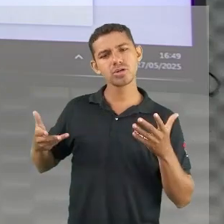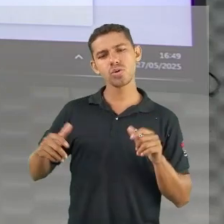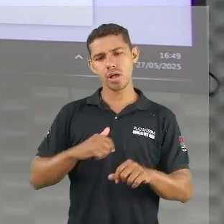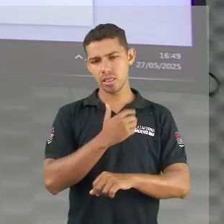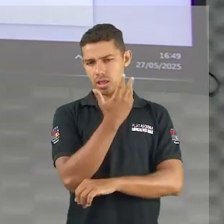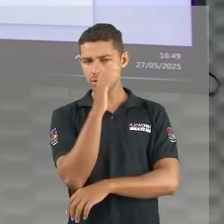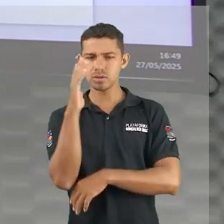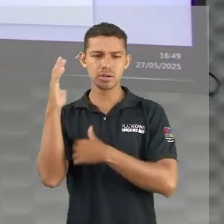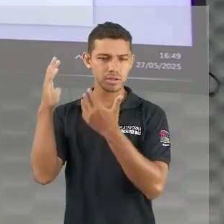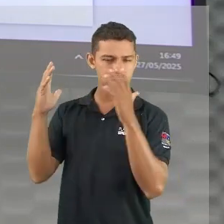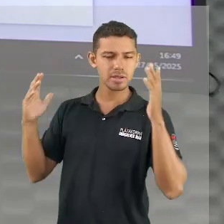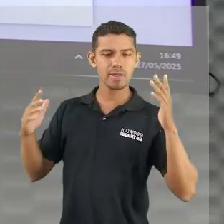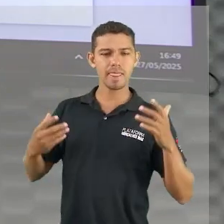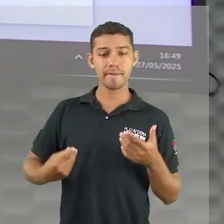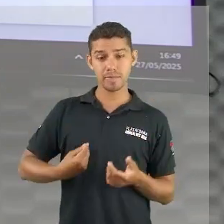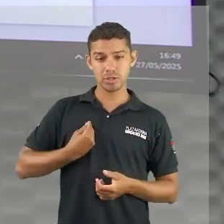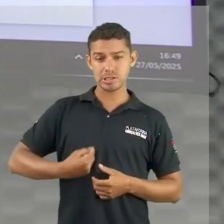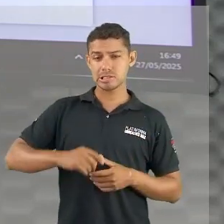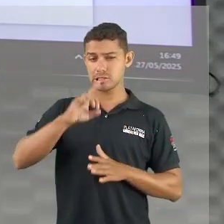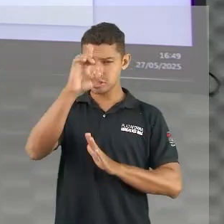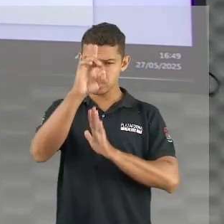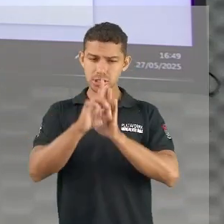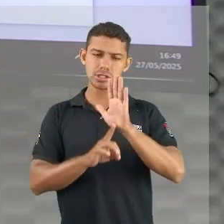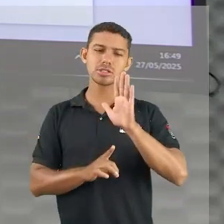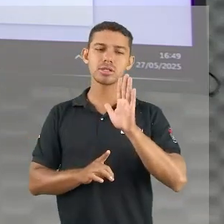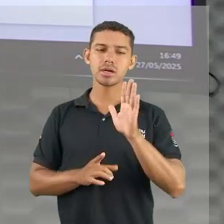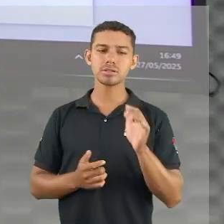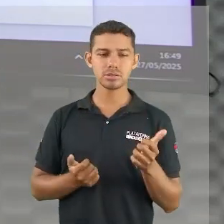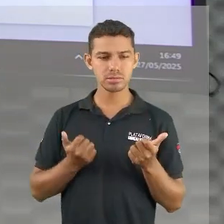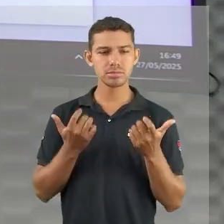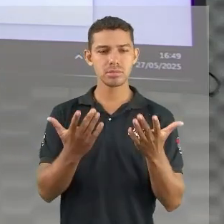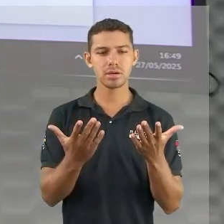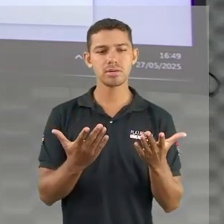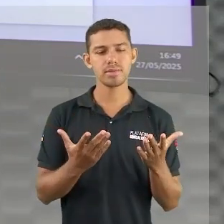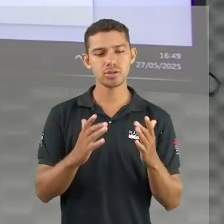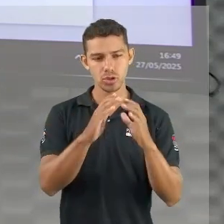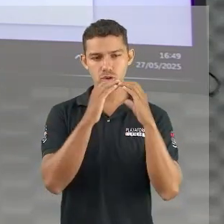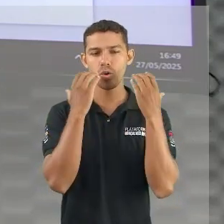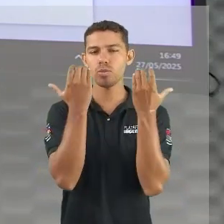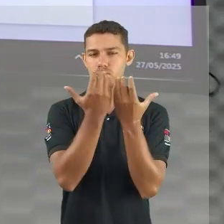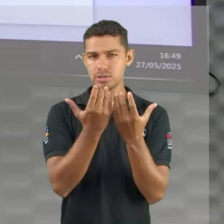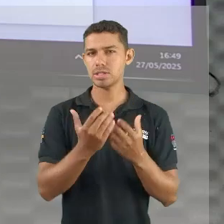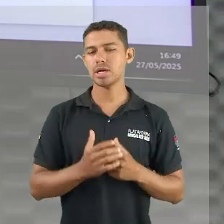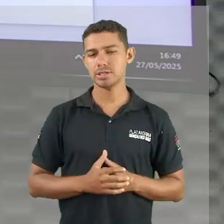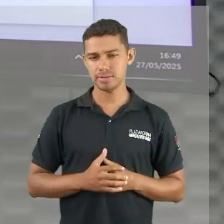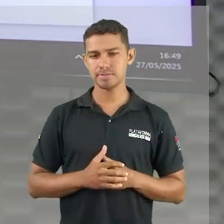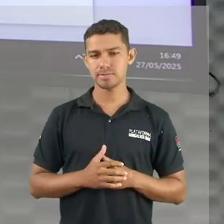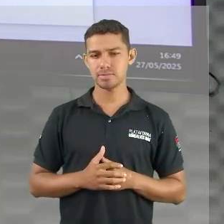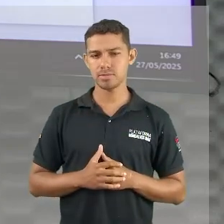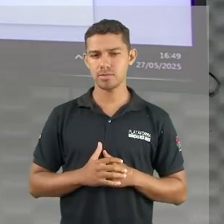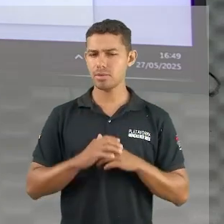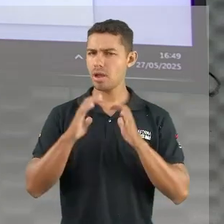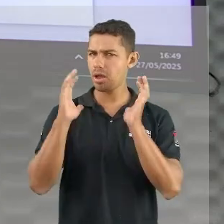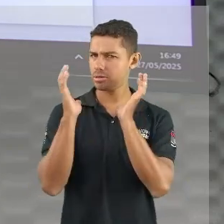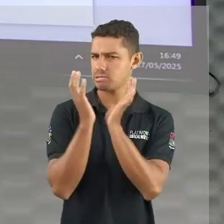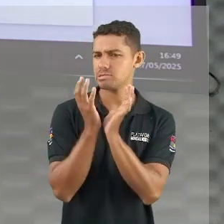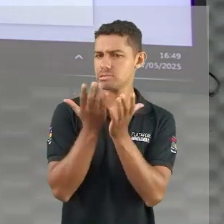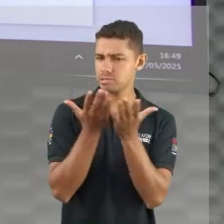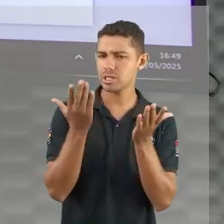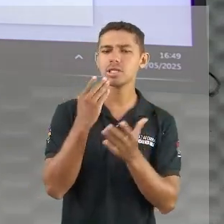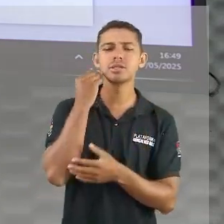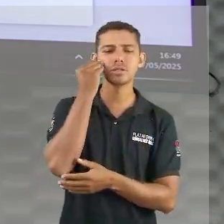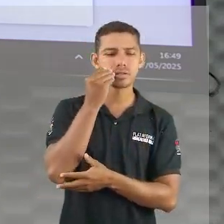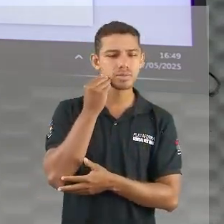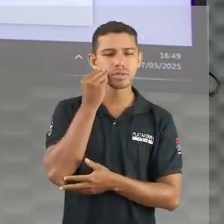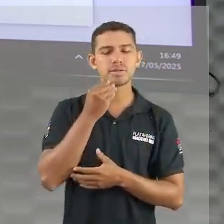natureza e ainda assim trazendo dignidade para as suas comunidades. Né? Então, olha a riqueza desses